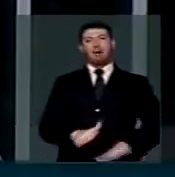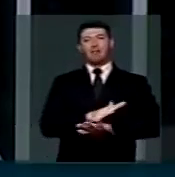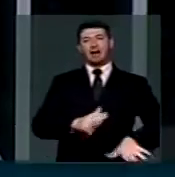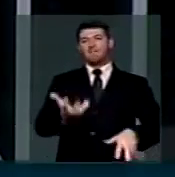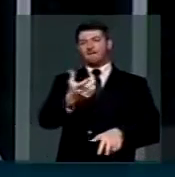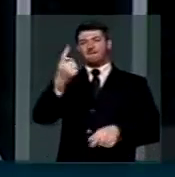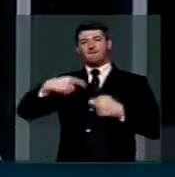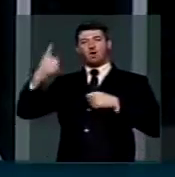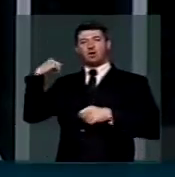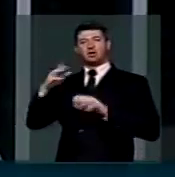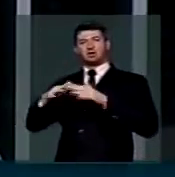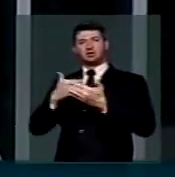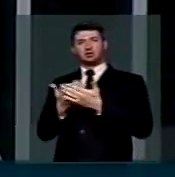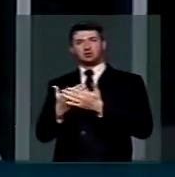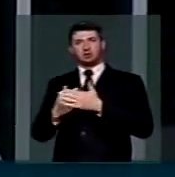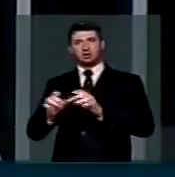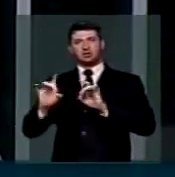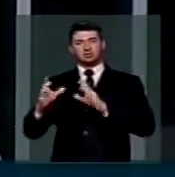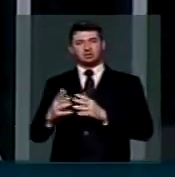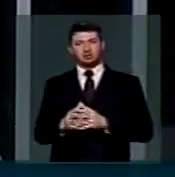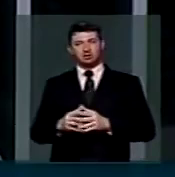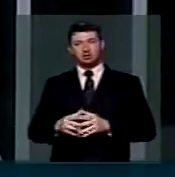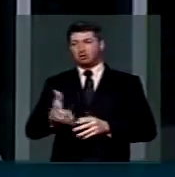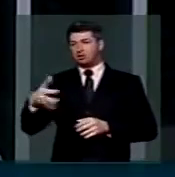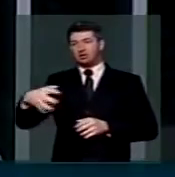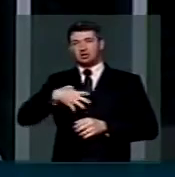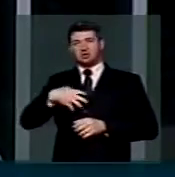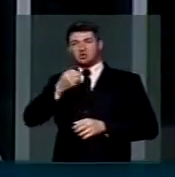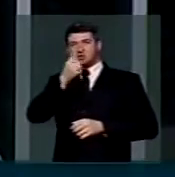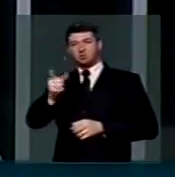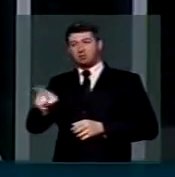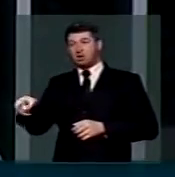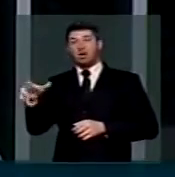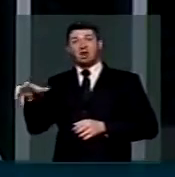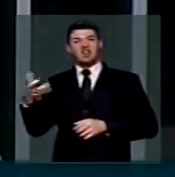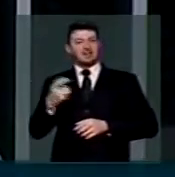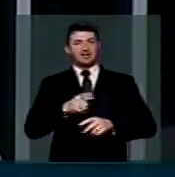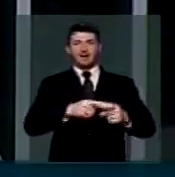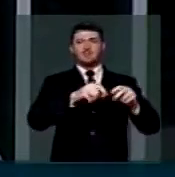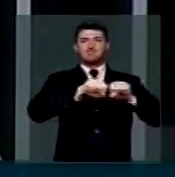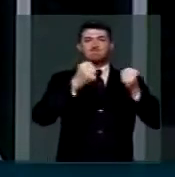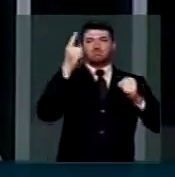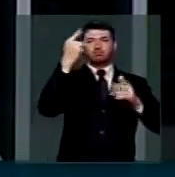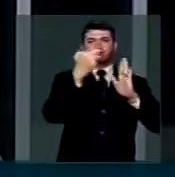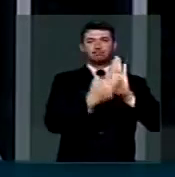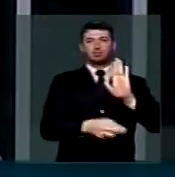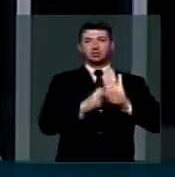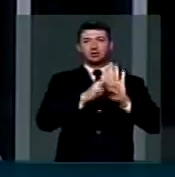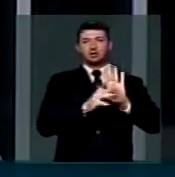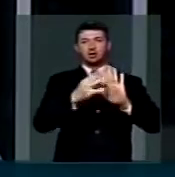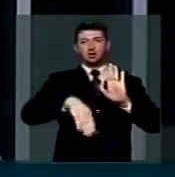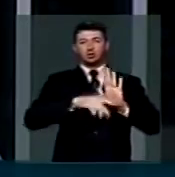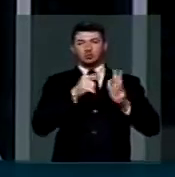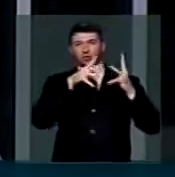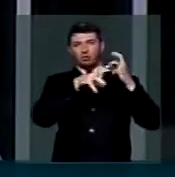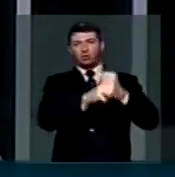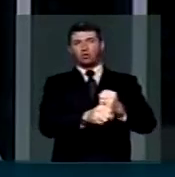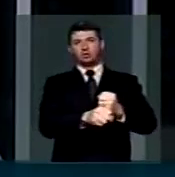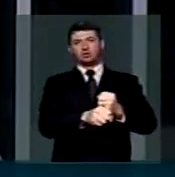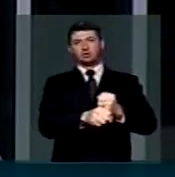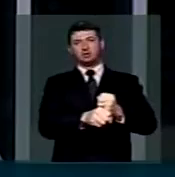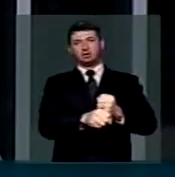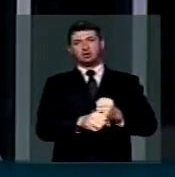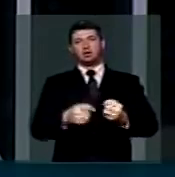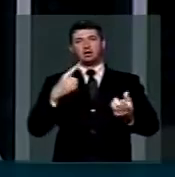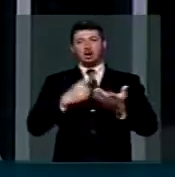não se sentiu contemplada e continua avançando no sentido de descaracterizar os acúmulos e os acordos